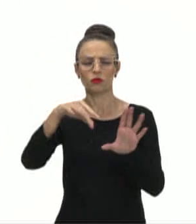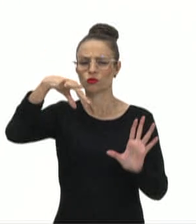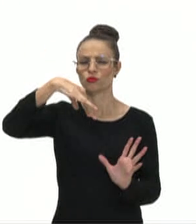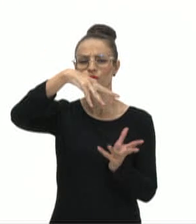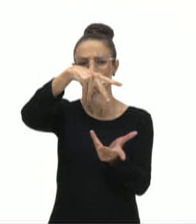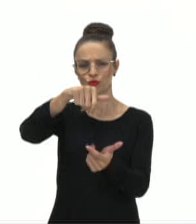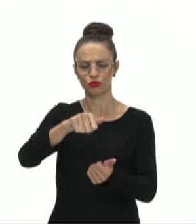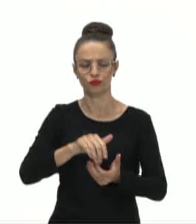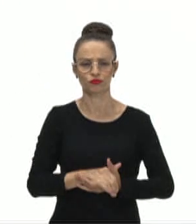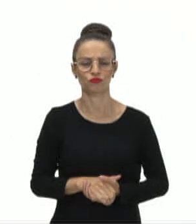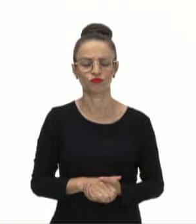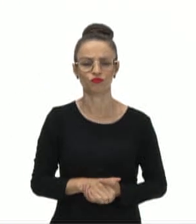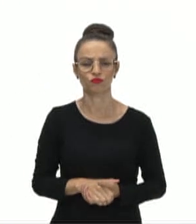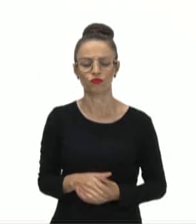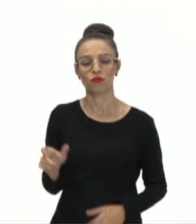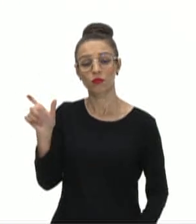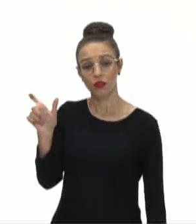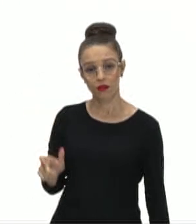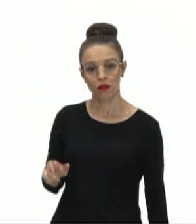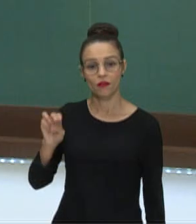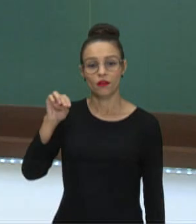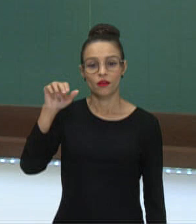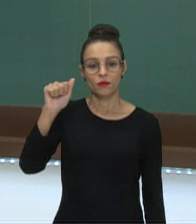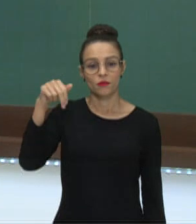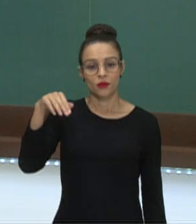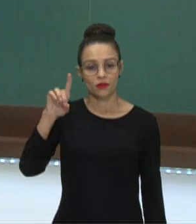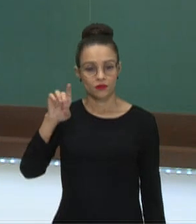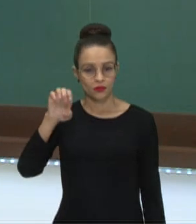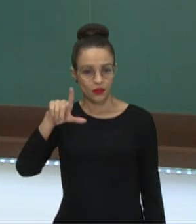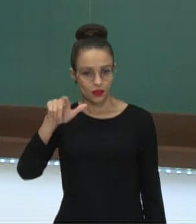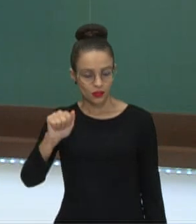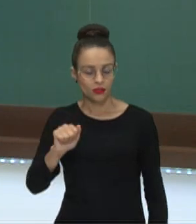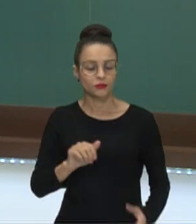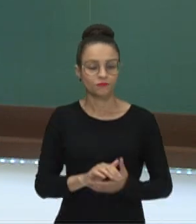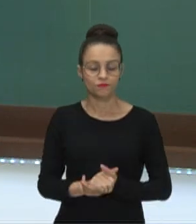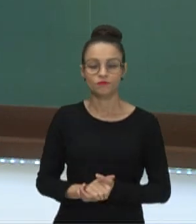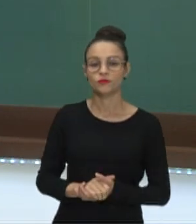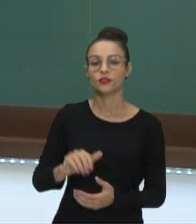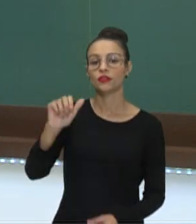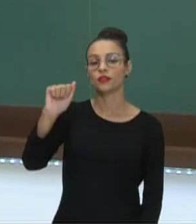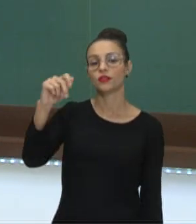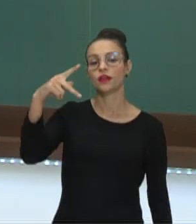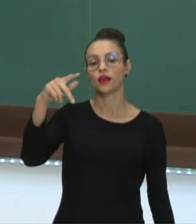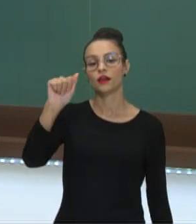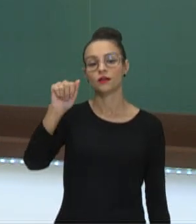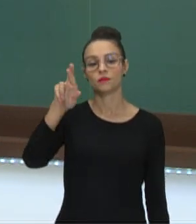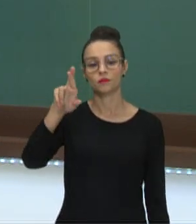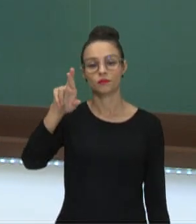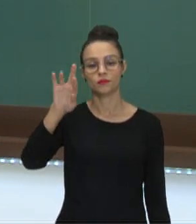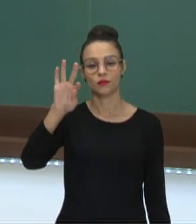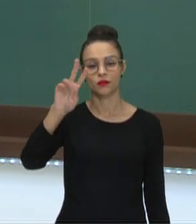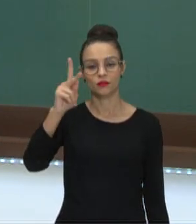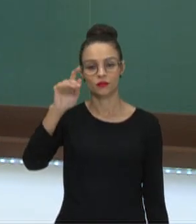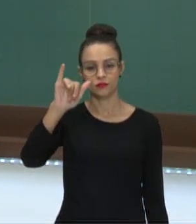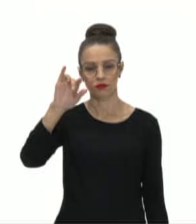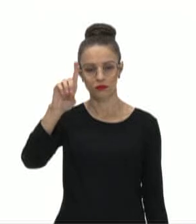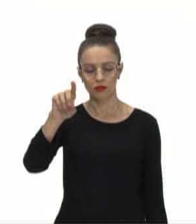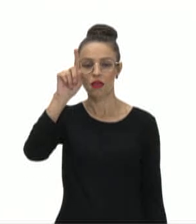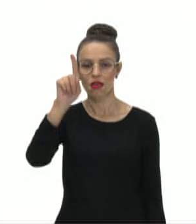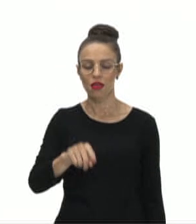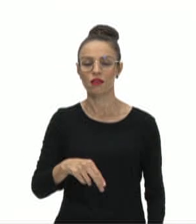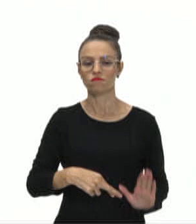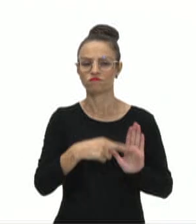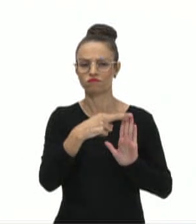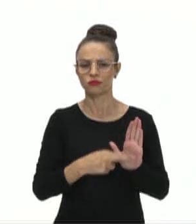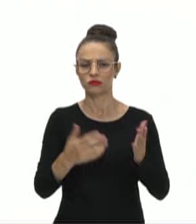mundo. Nelson Mandela e Apartheid. Apartheid foi um regime de segregação racial na África